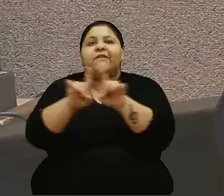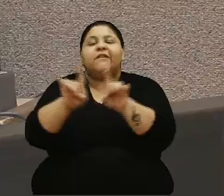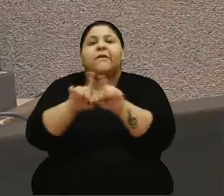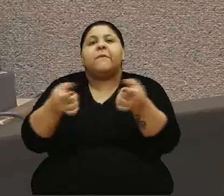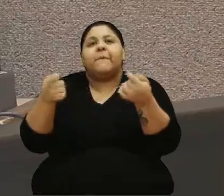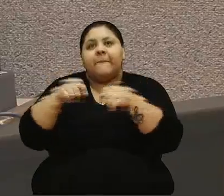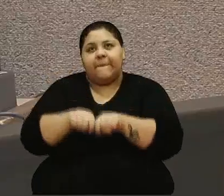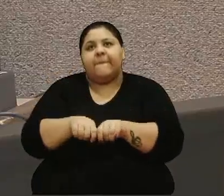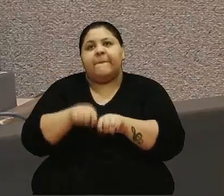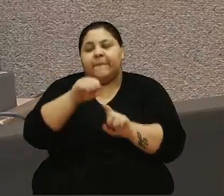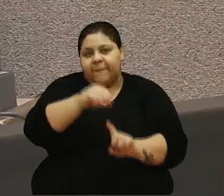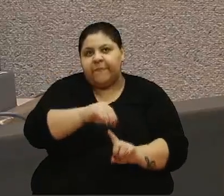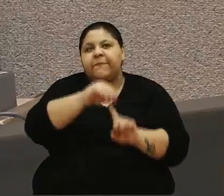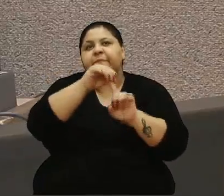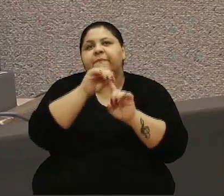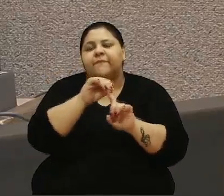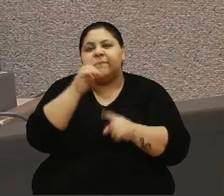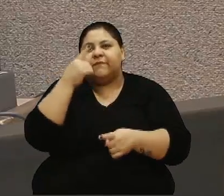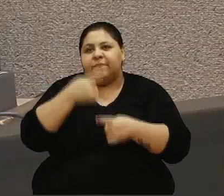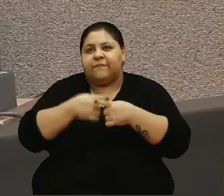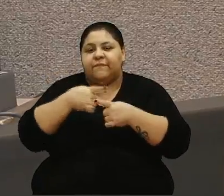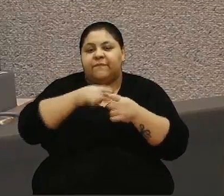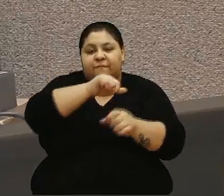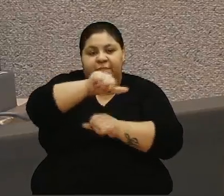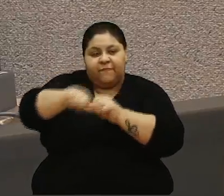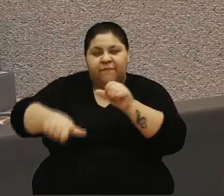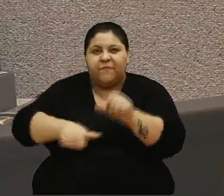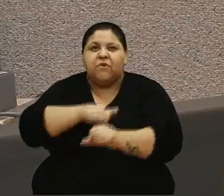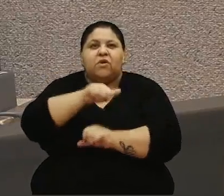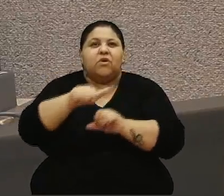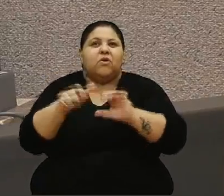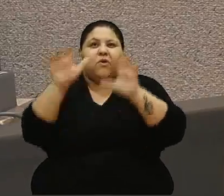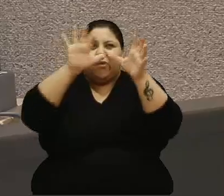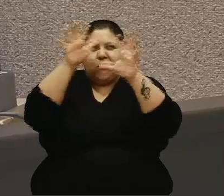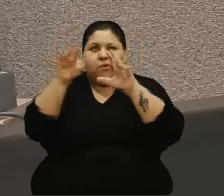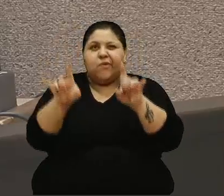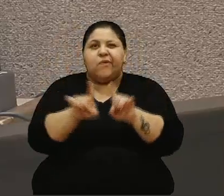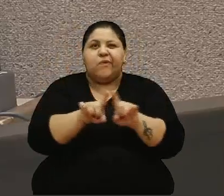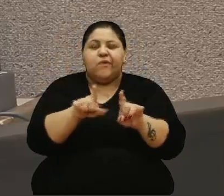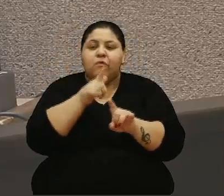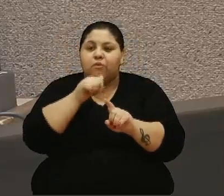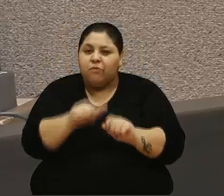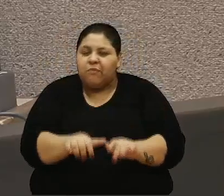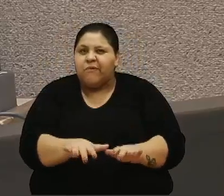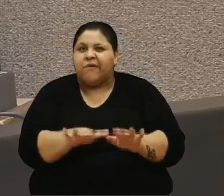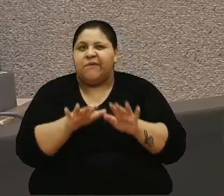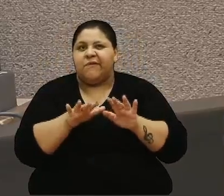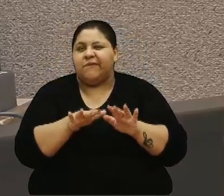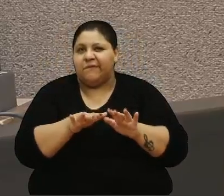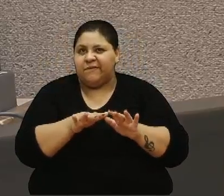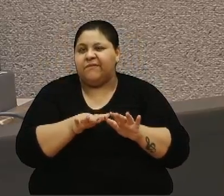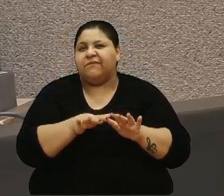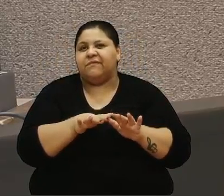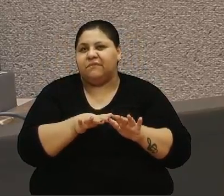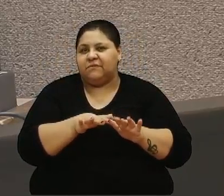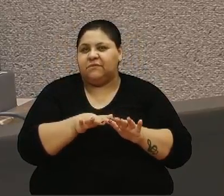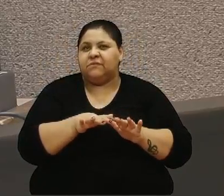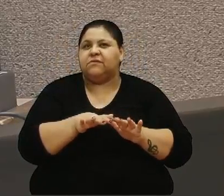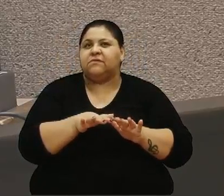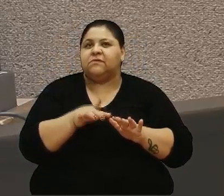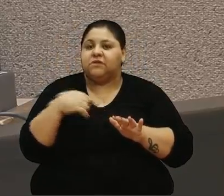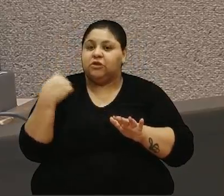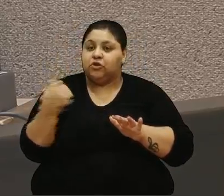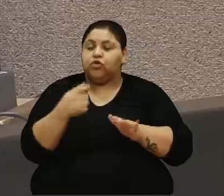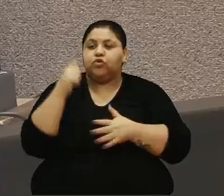ser. Principalmente por causa das mudanças climáticas, a questão das enchentes, né, no nosso